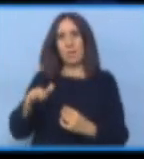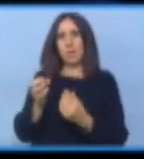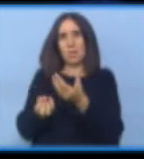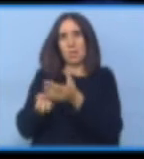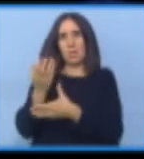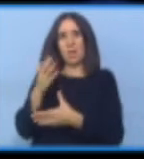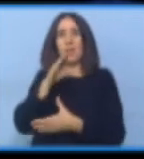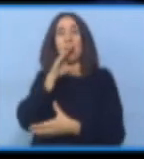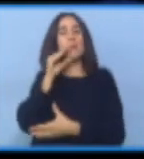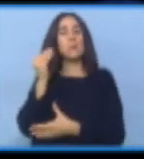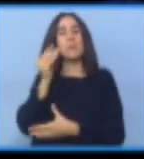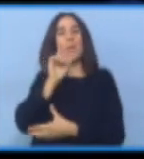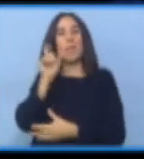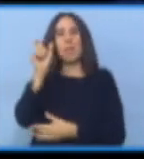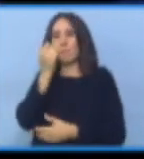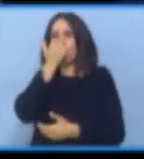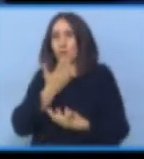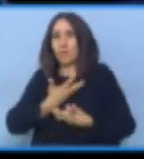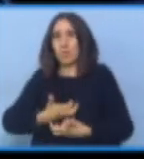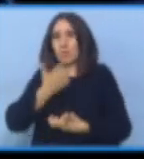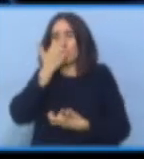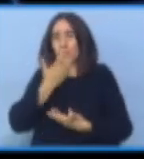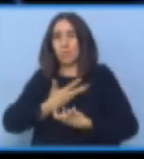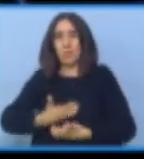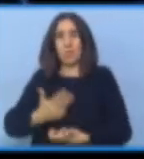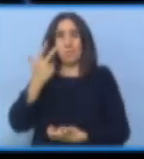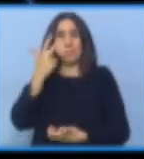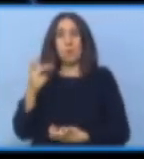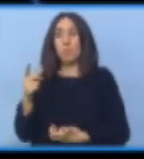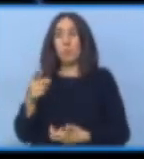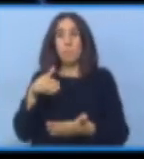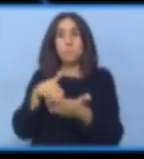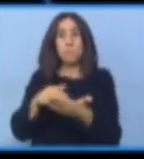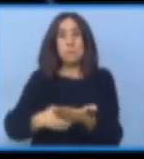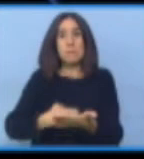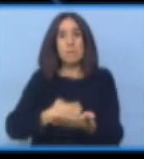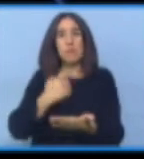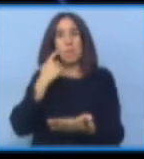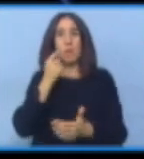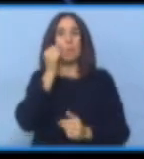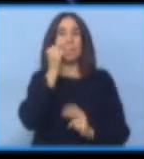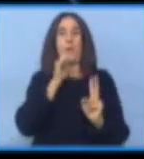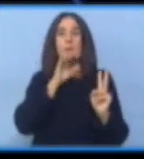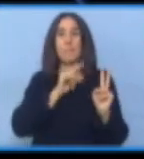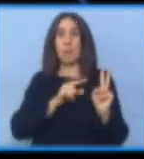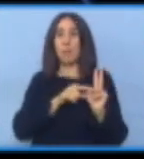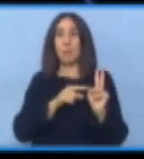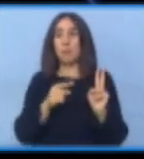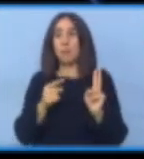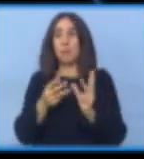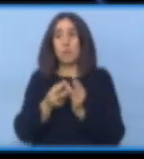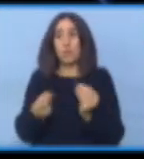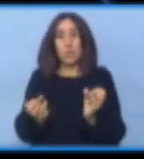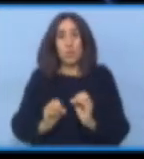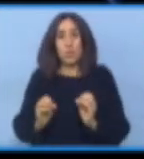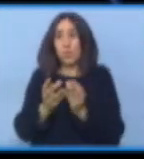uma adolescente frustrada, completamente frustrada, porque assim que sente um obstáculo, o pai e a mãe não destroem, mais ninguém